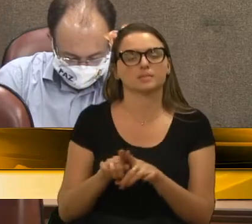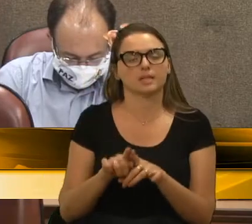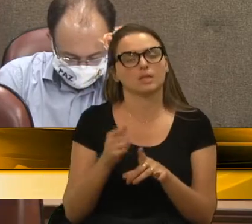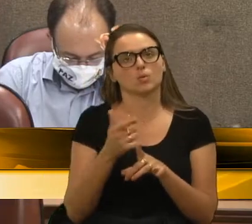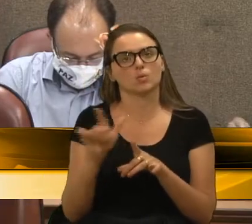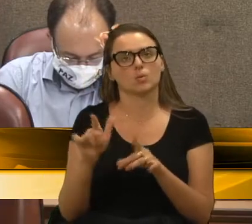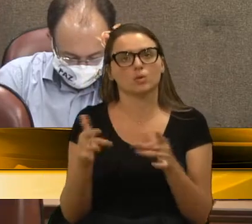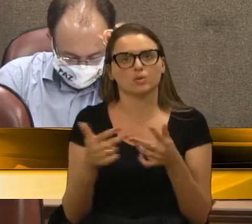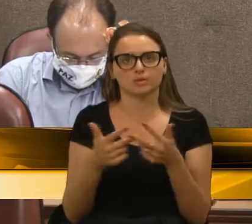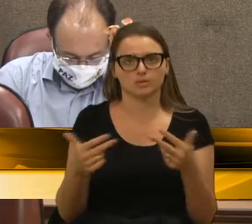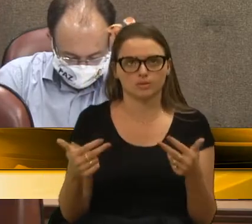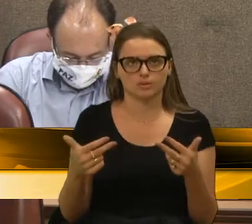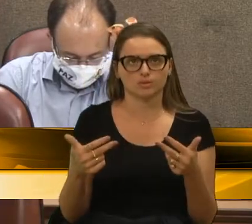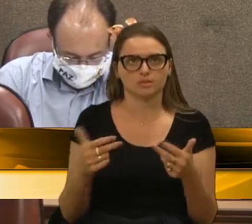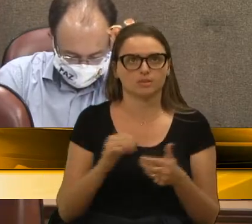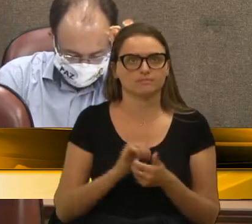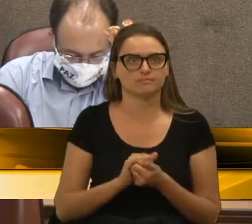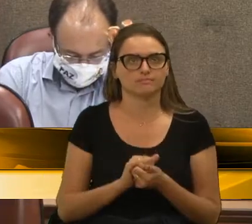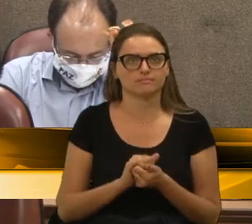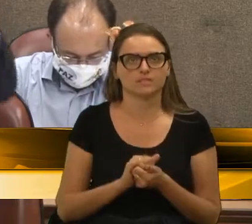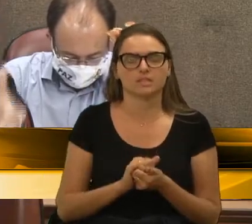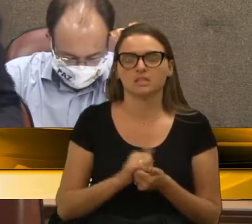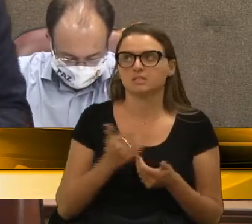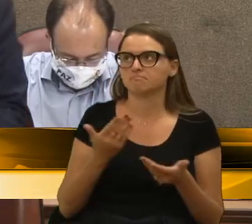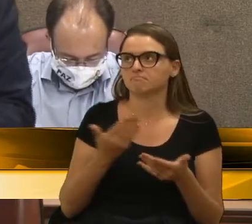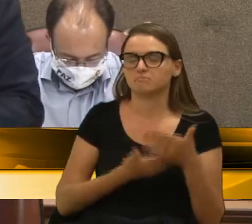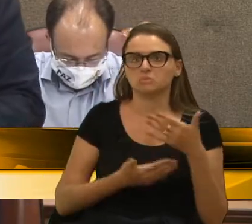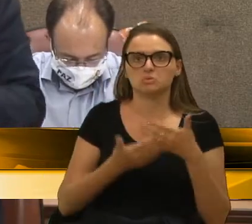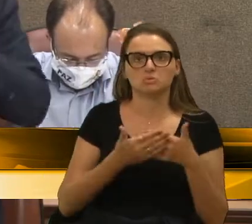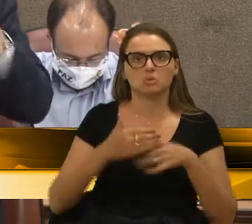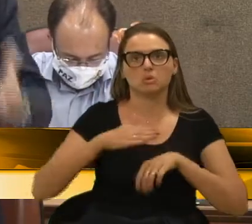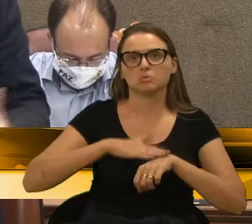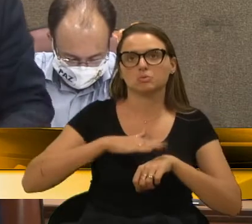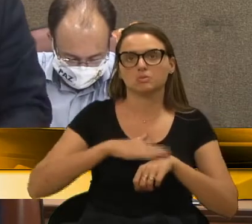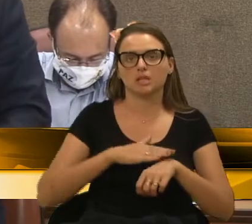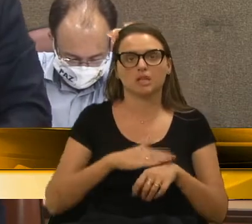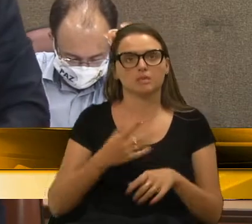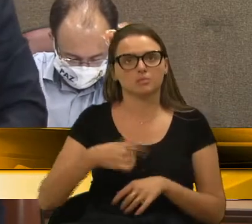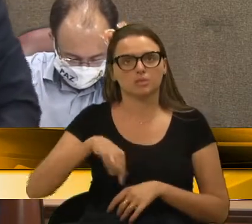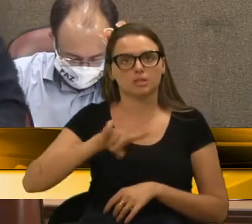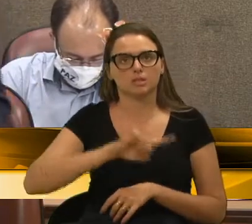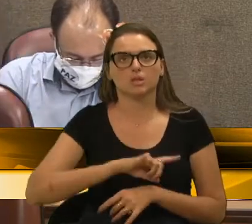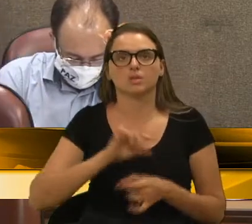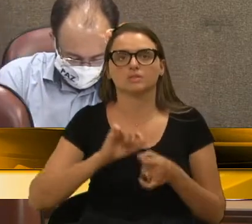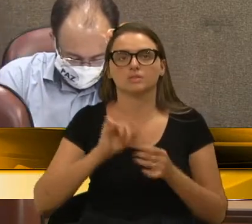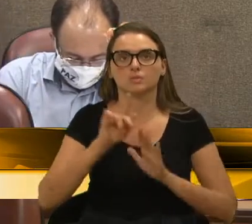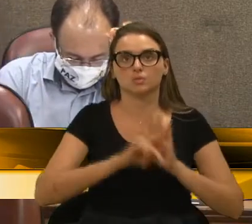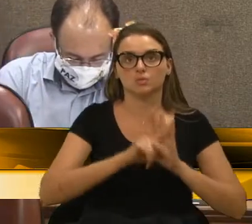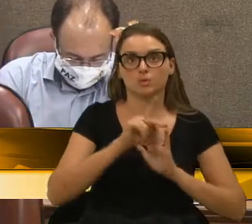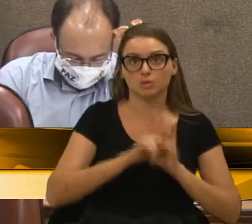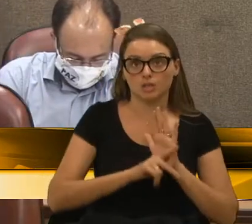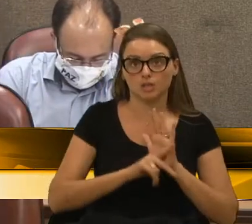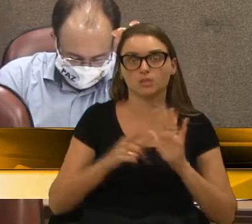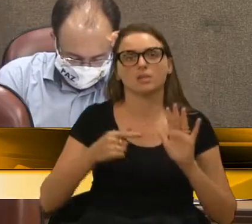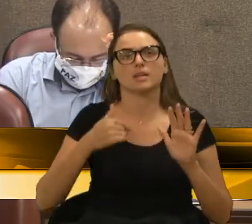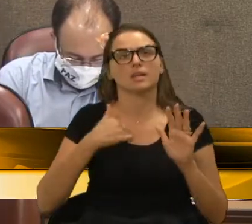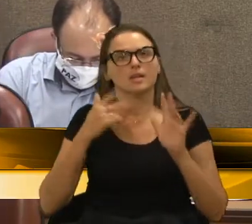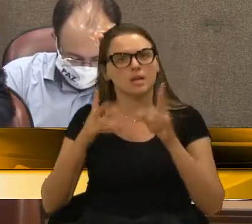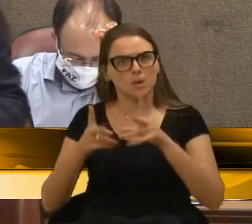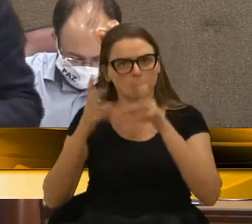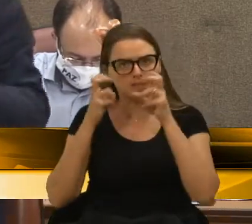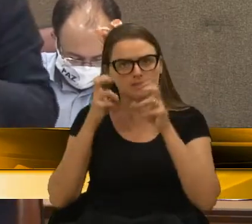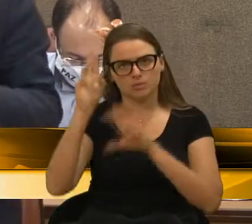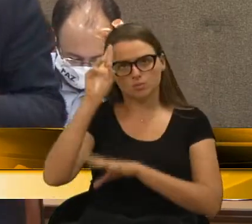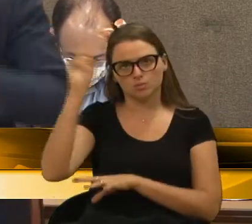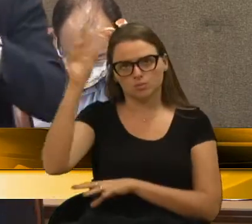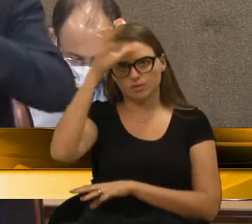banda, face o tempo exíguo, vereadora Denise, que nós tivemos em analisar esse projeto, a gente percebe que o prefeito Cassina